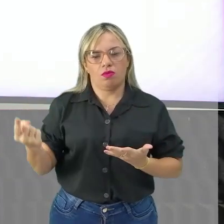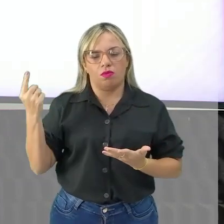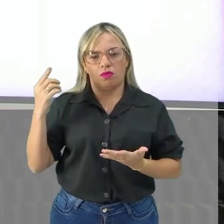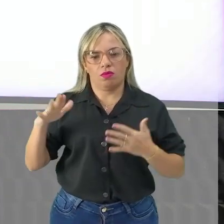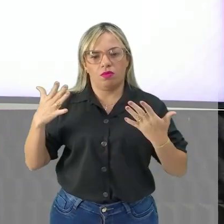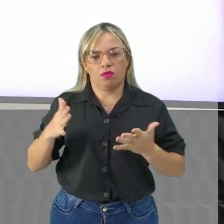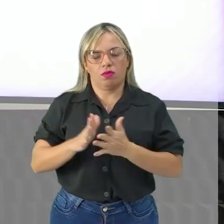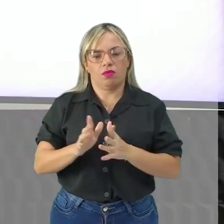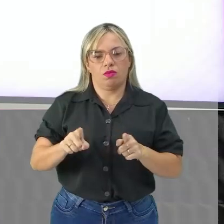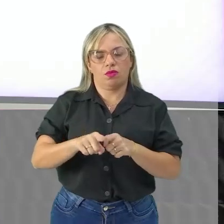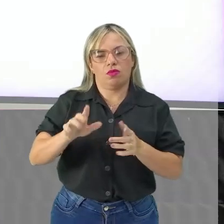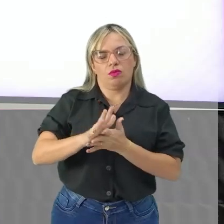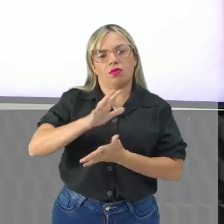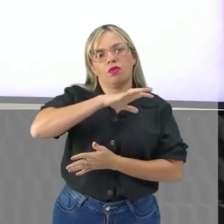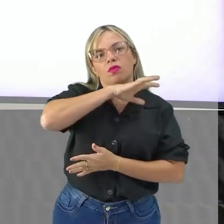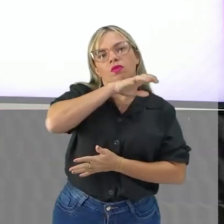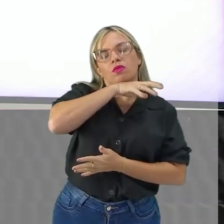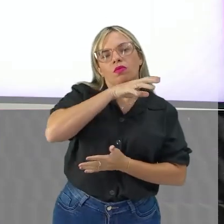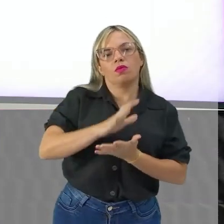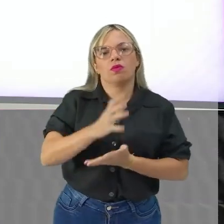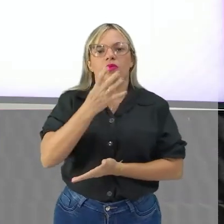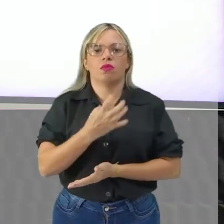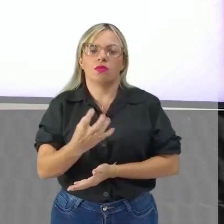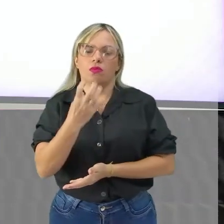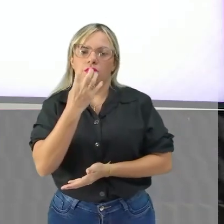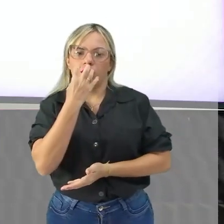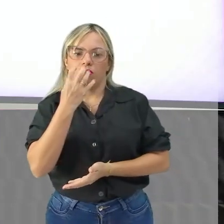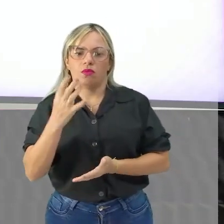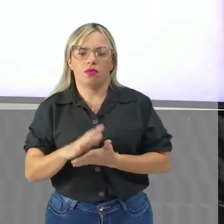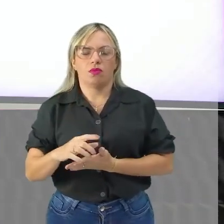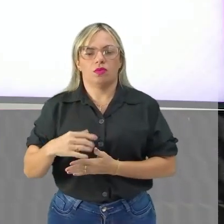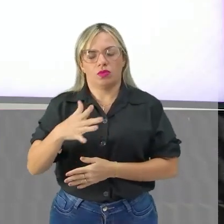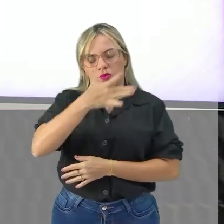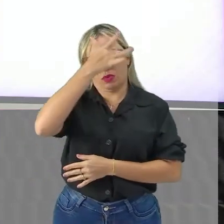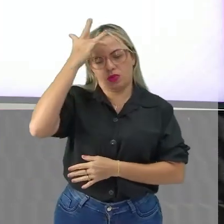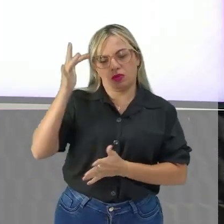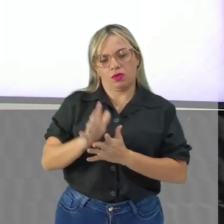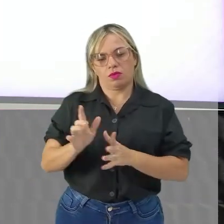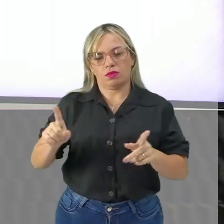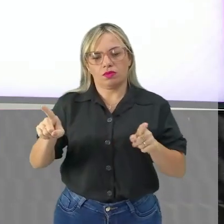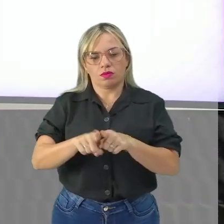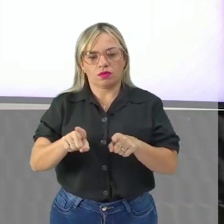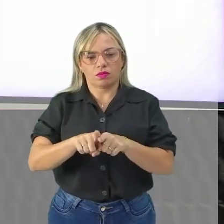dá em animais, né? Em cachorros, né? Na gente também.